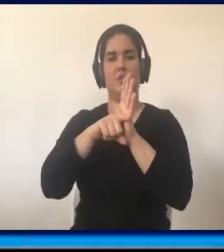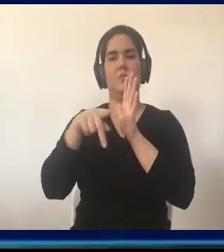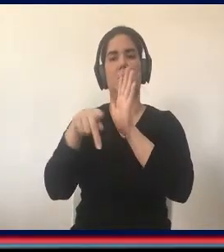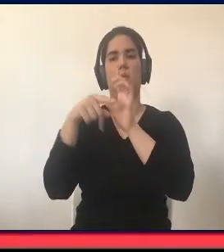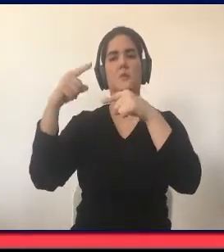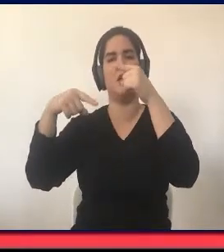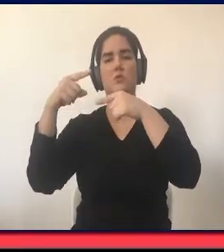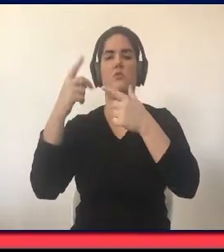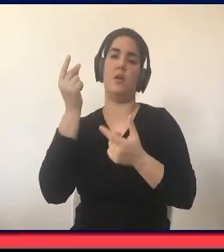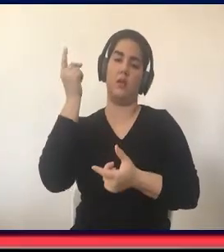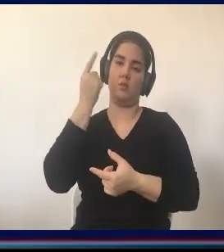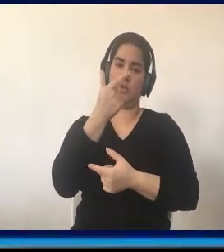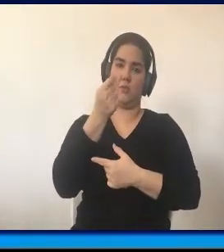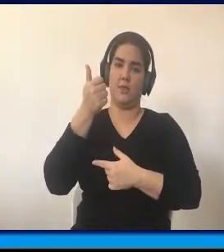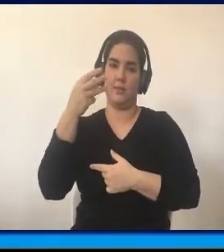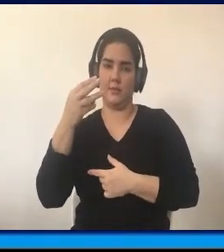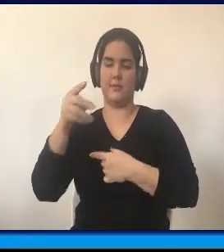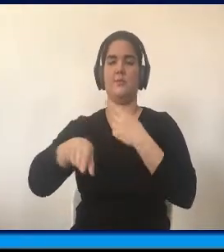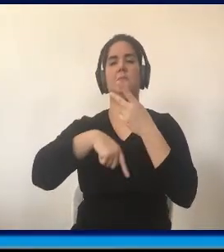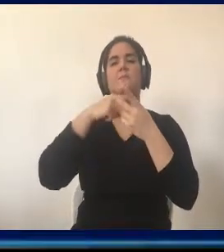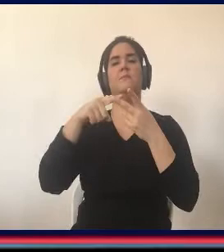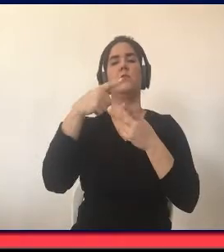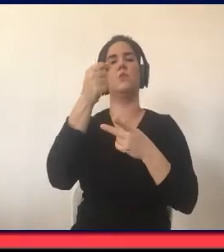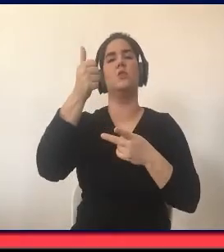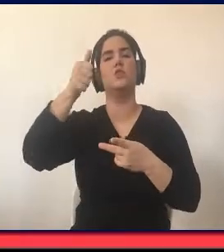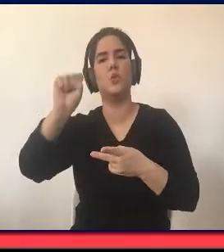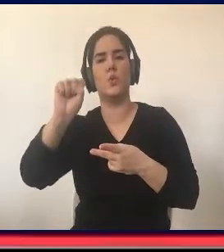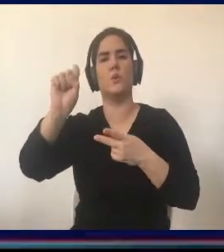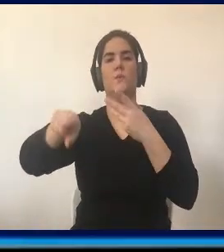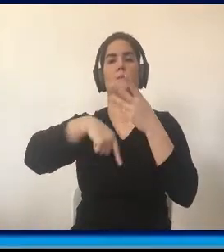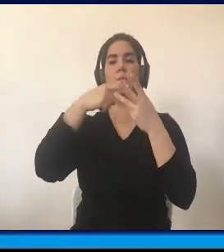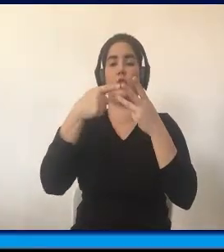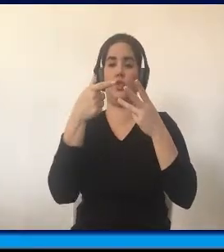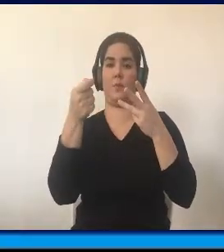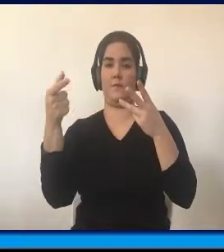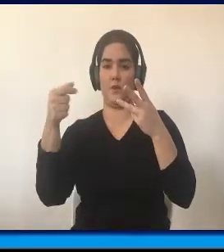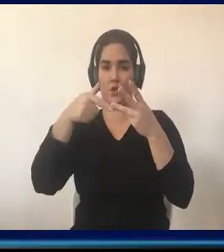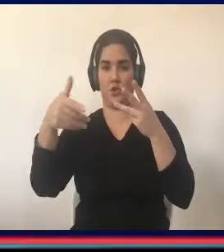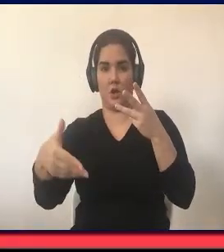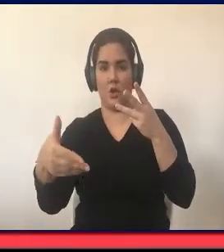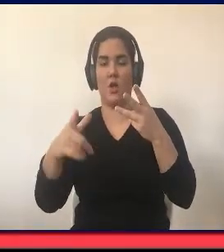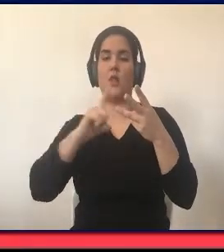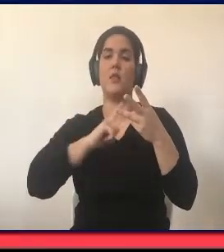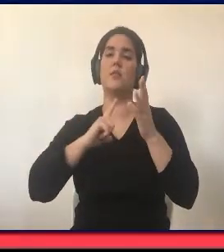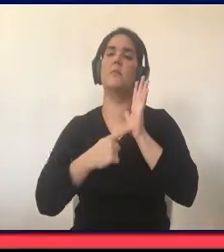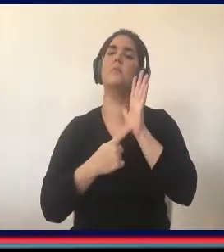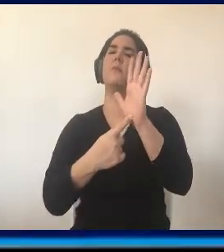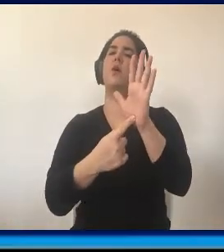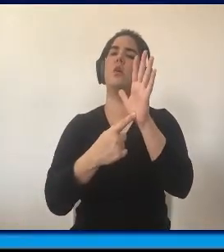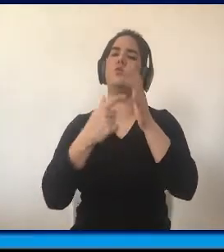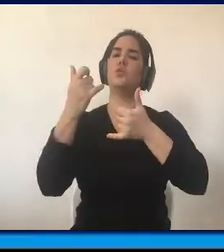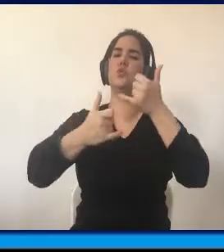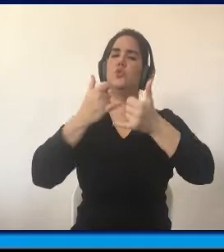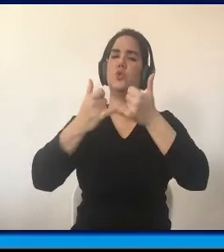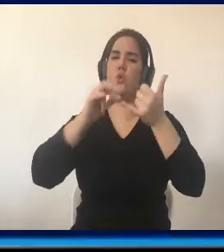outra de 2018 e outra de 2020, que traz a recreação como uma profissão do futuro. Em